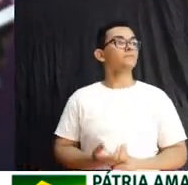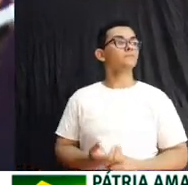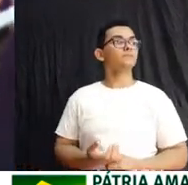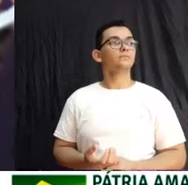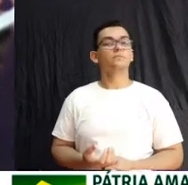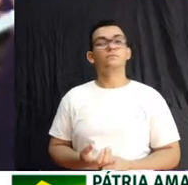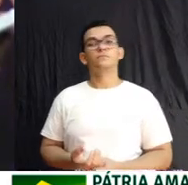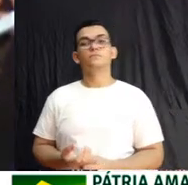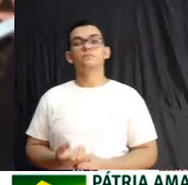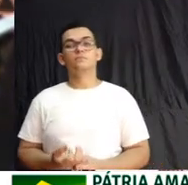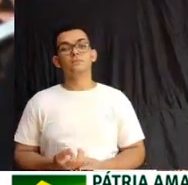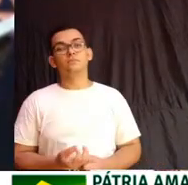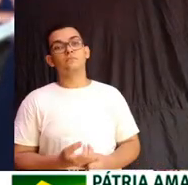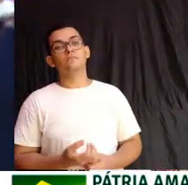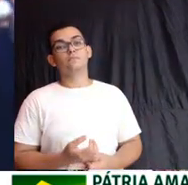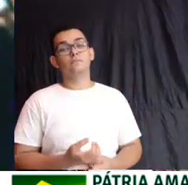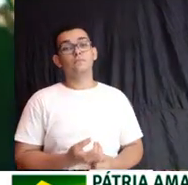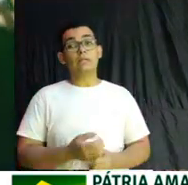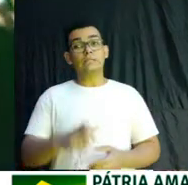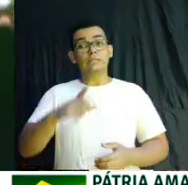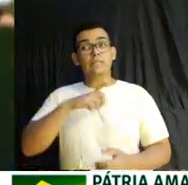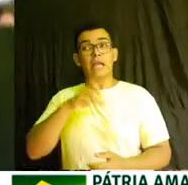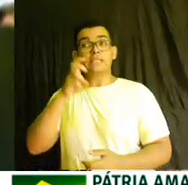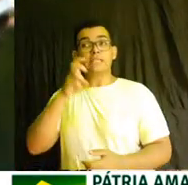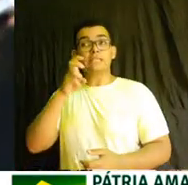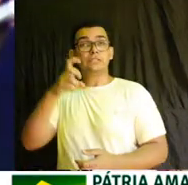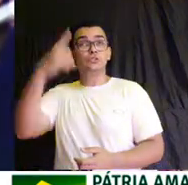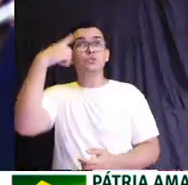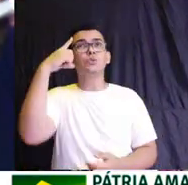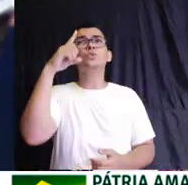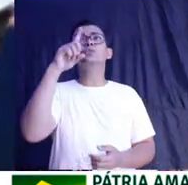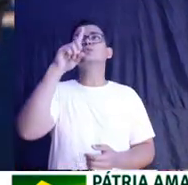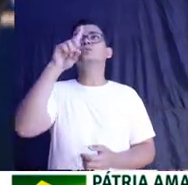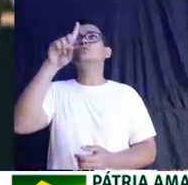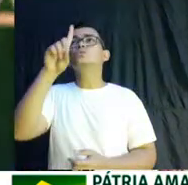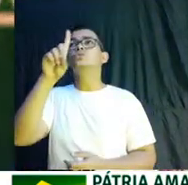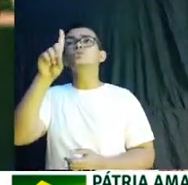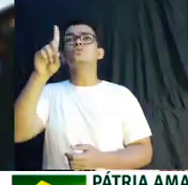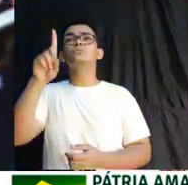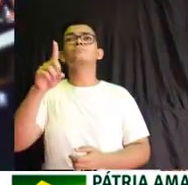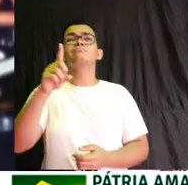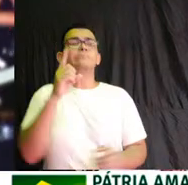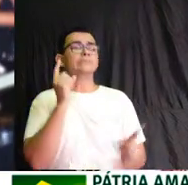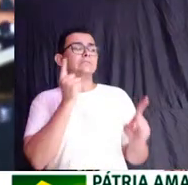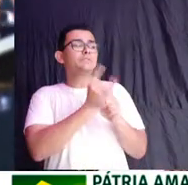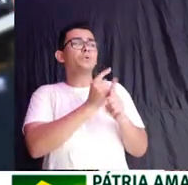Cinco dias, uma hora, 10 minutos que eu não te vejo.